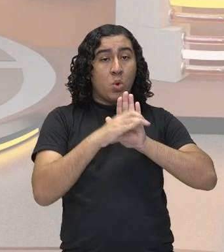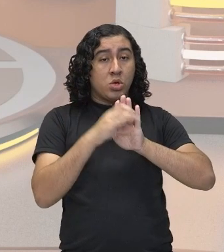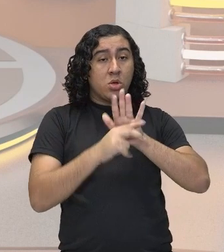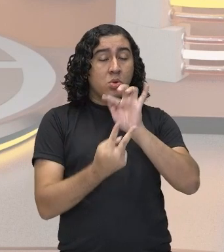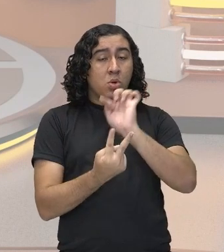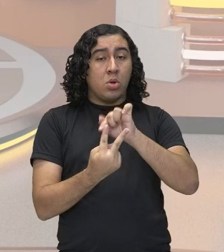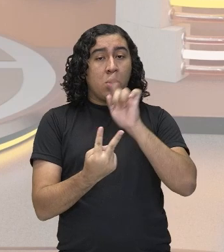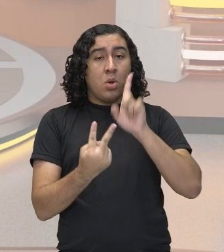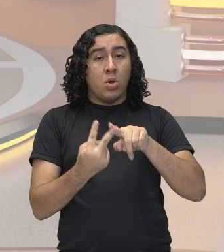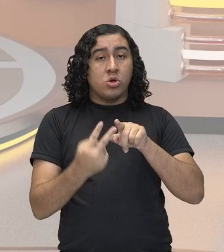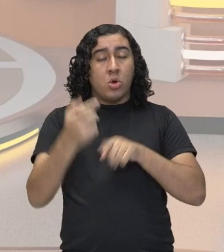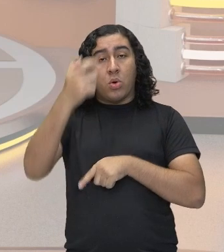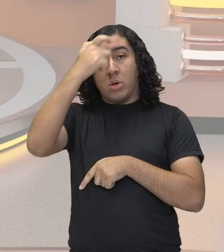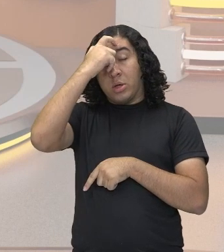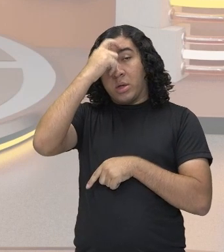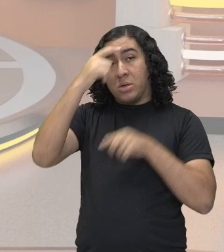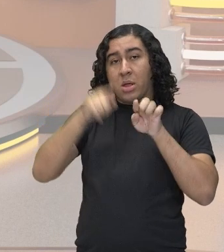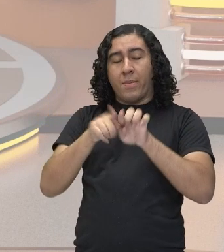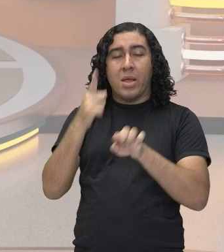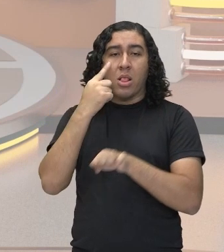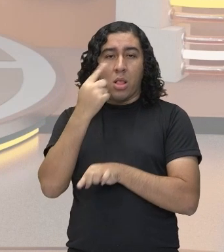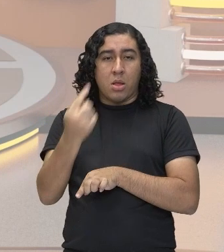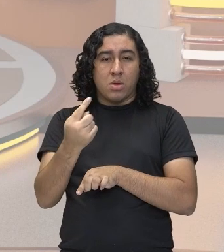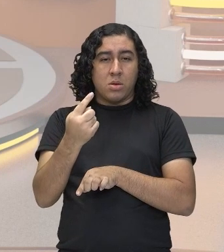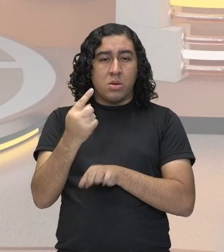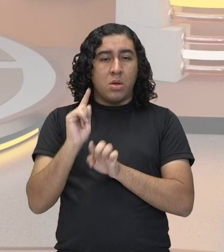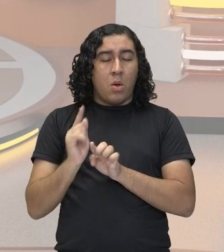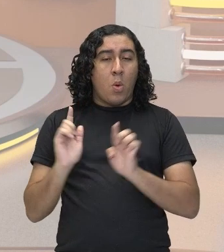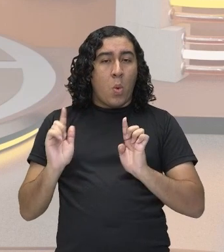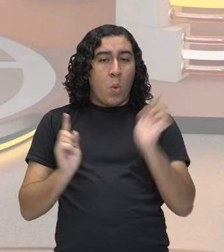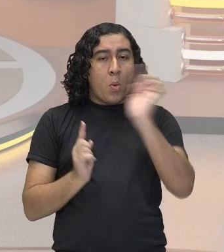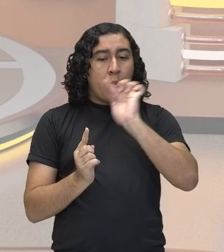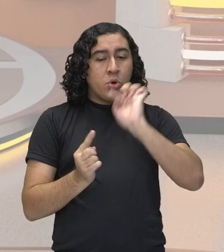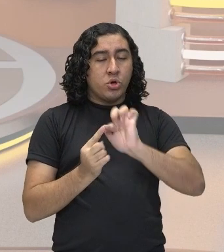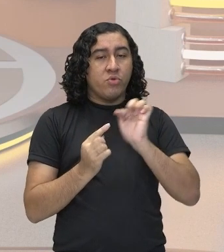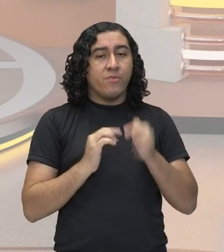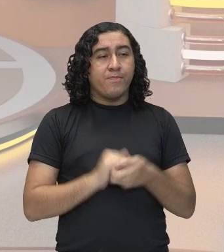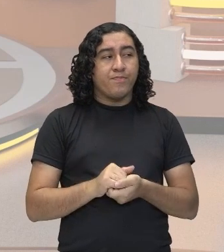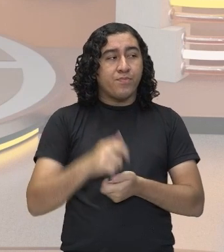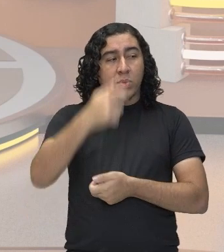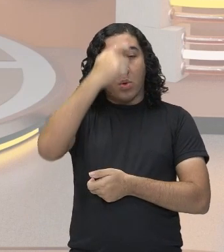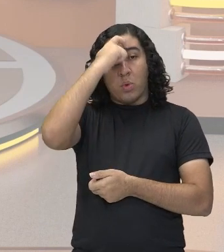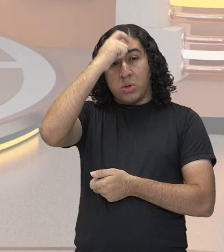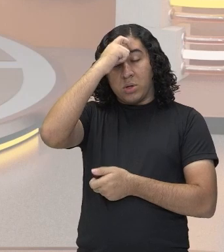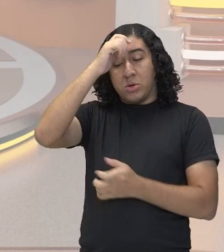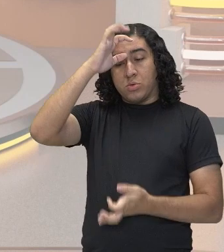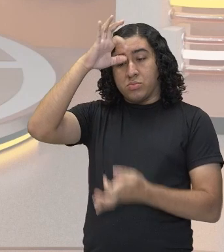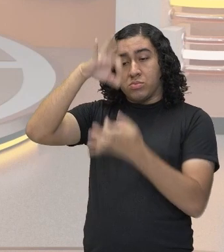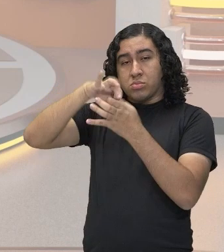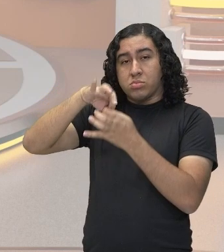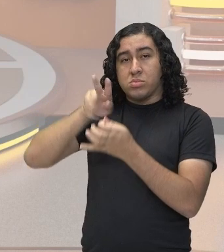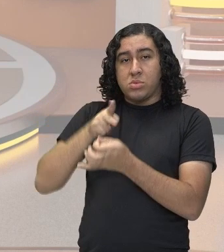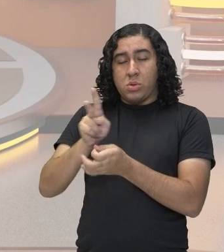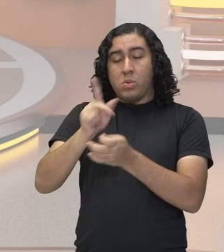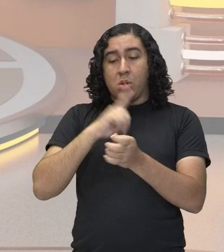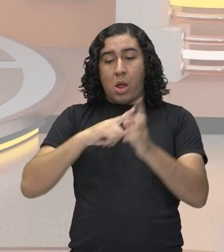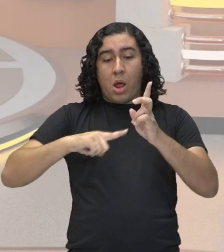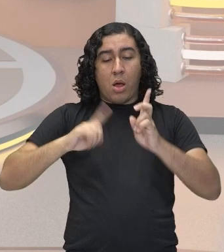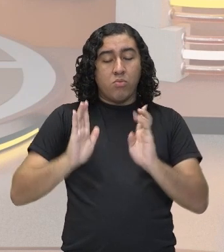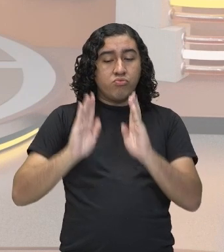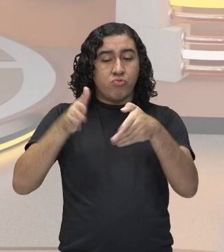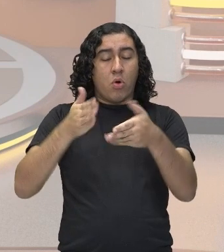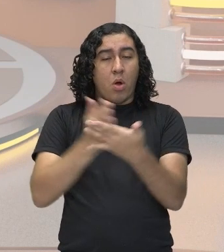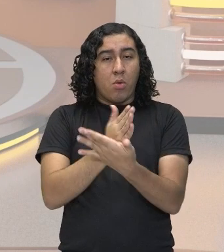consciência e intencionalidade. A minha consciência está sempre direcionada para um objeto. Se eu